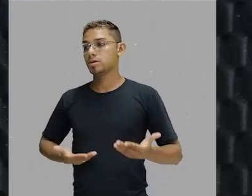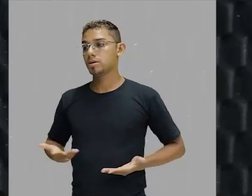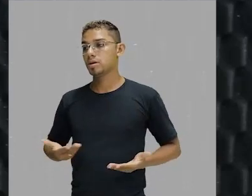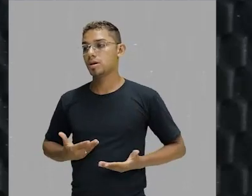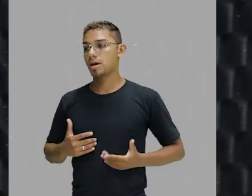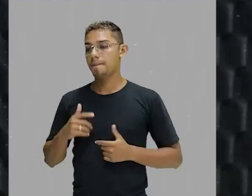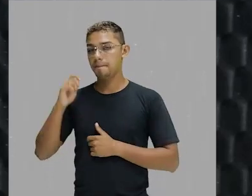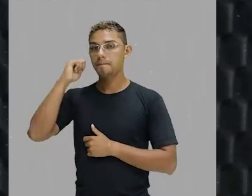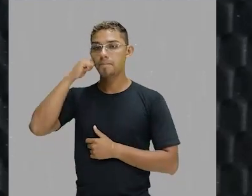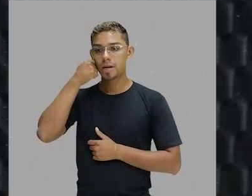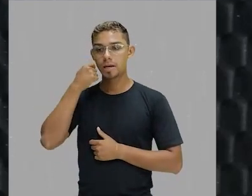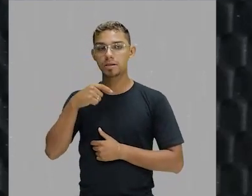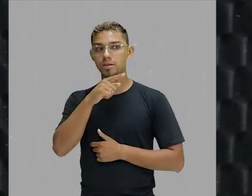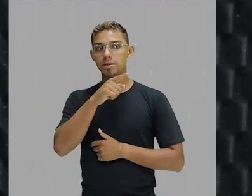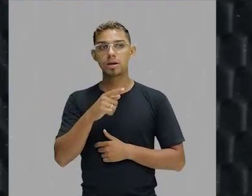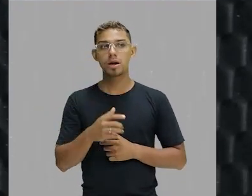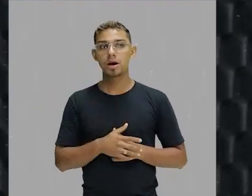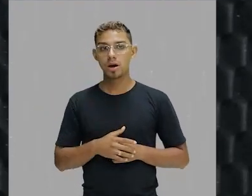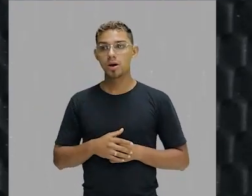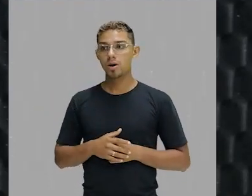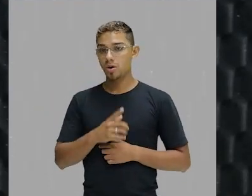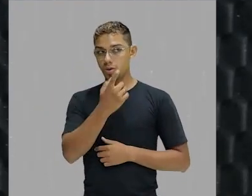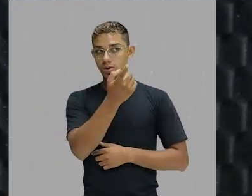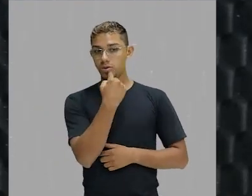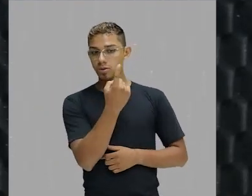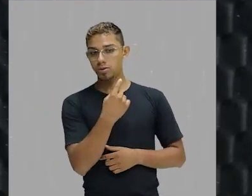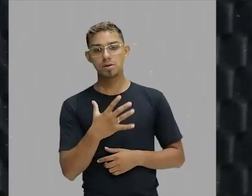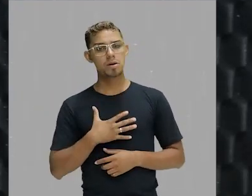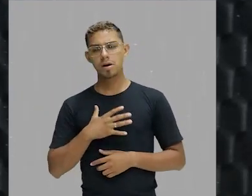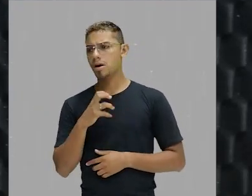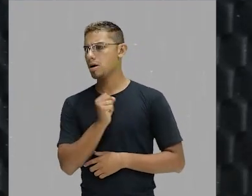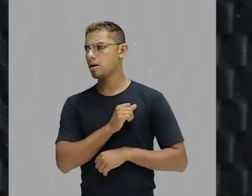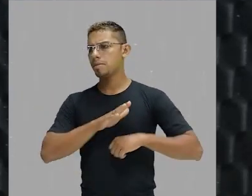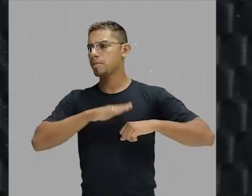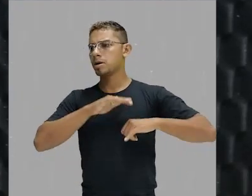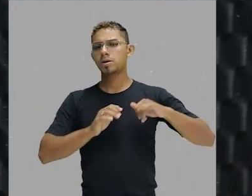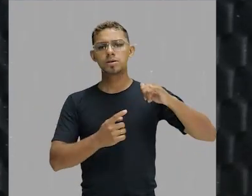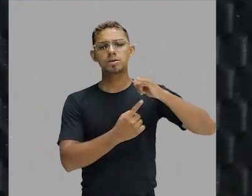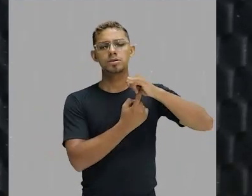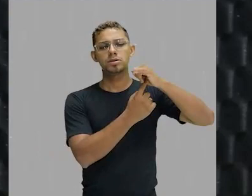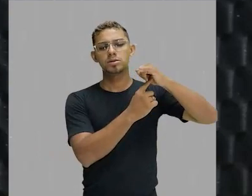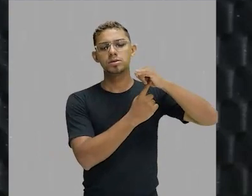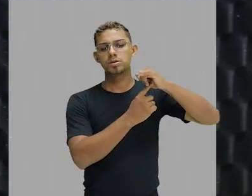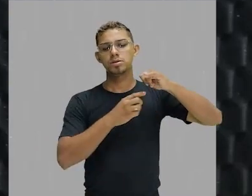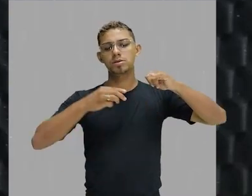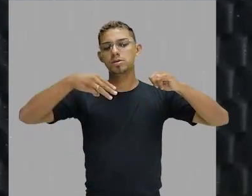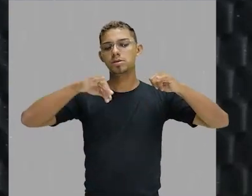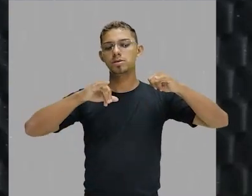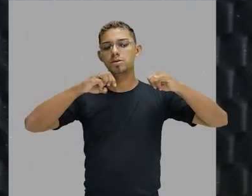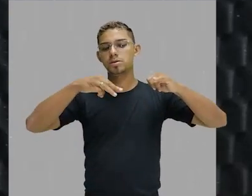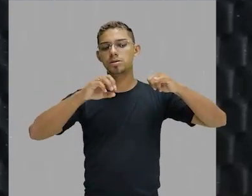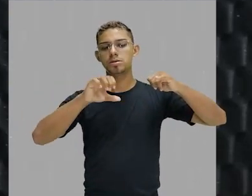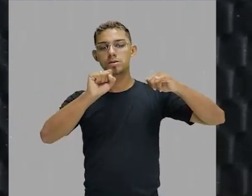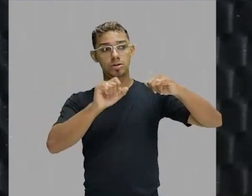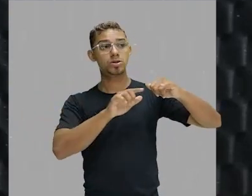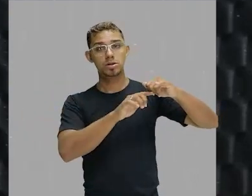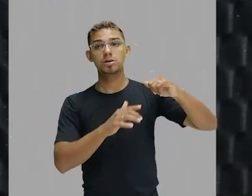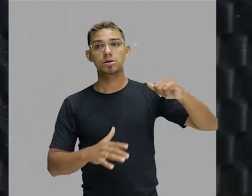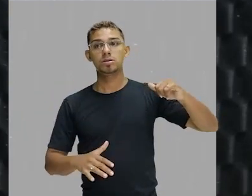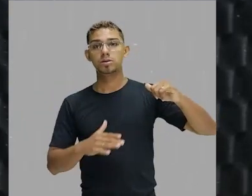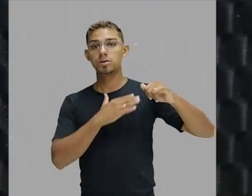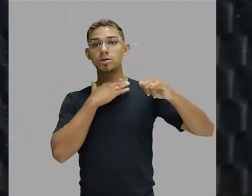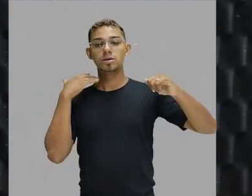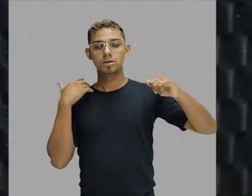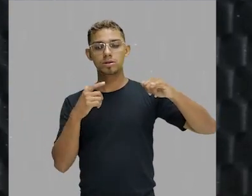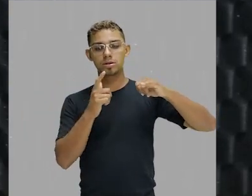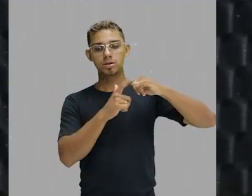língua do boi que o patrão branco mais ama, né, que é o boi mimoso. Resultado, ele vai lá, é o boi que